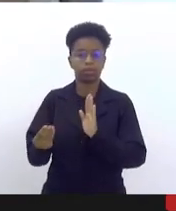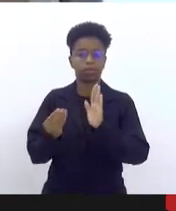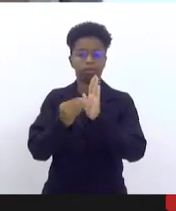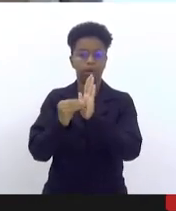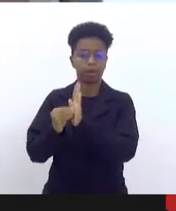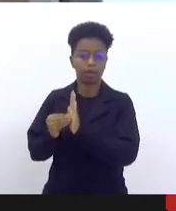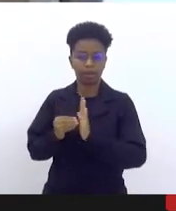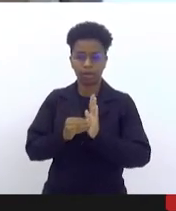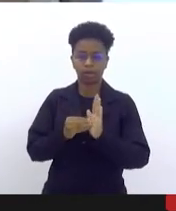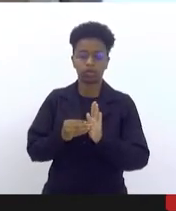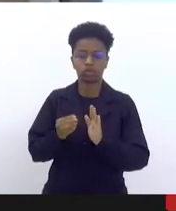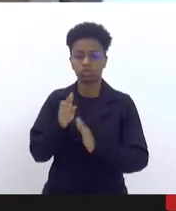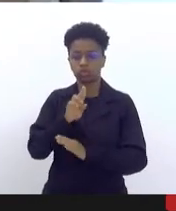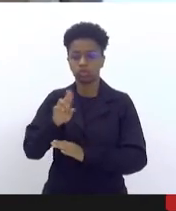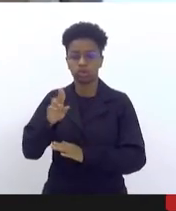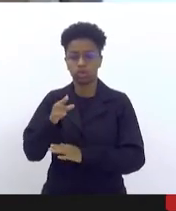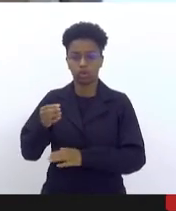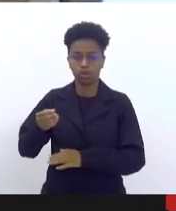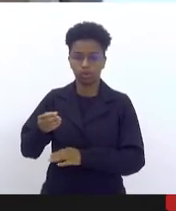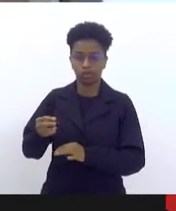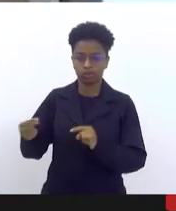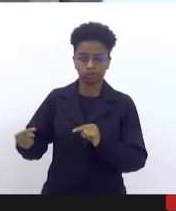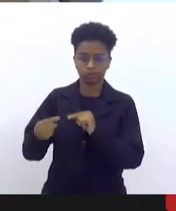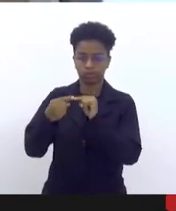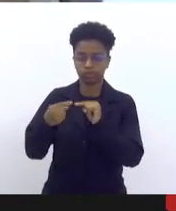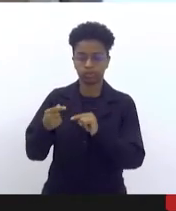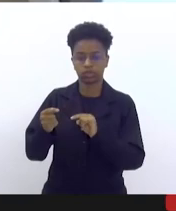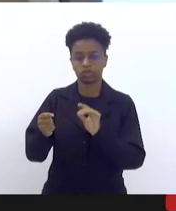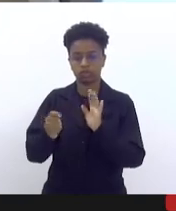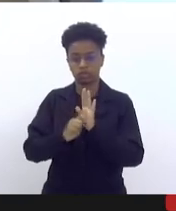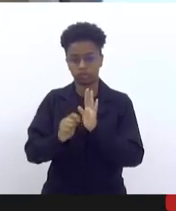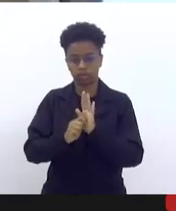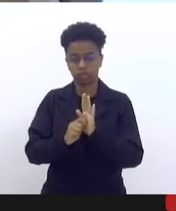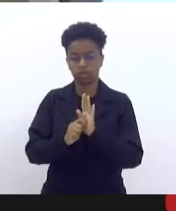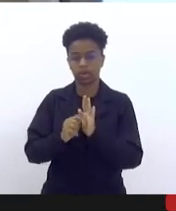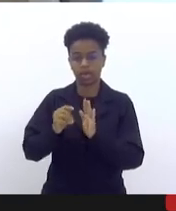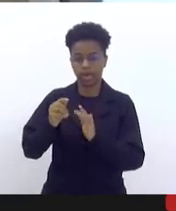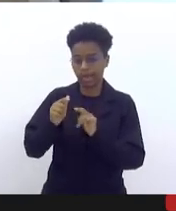psicoativas então ligar o Rais né ou